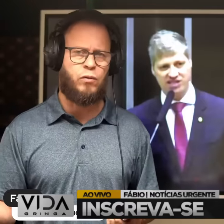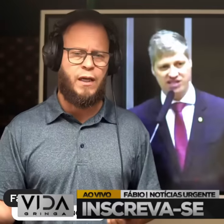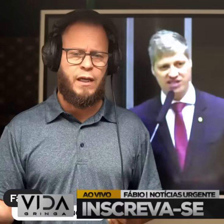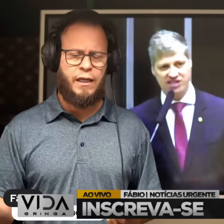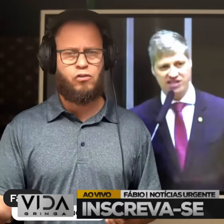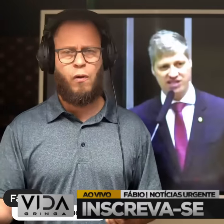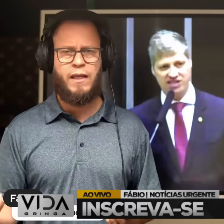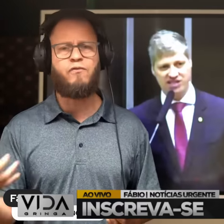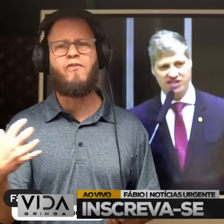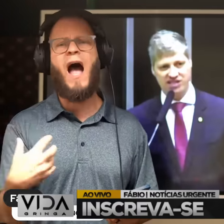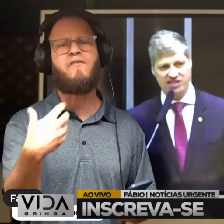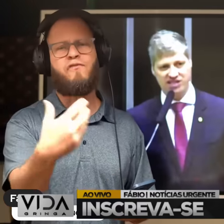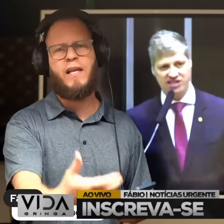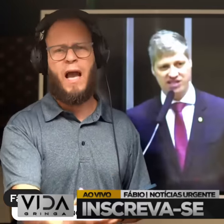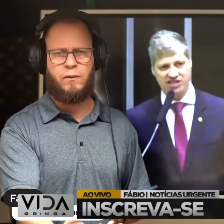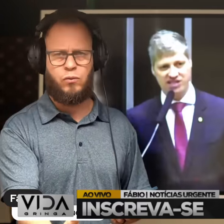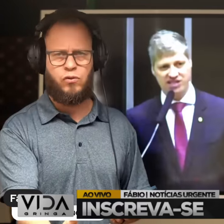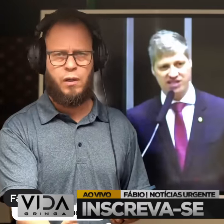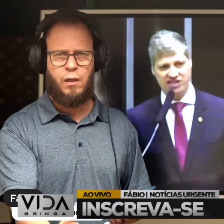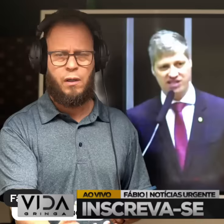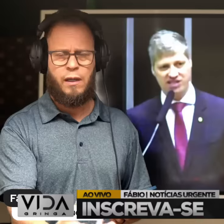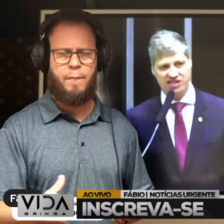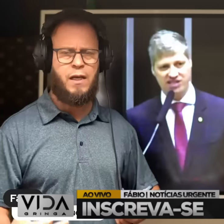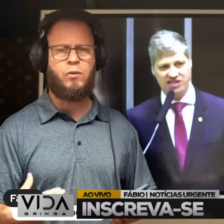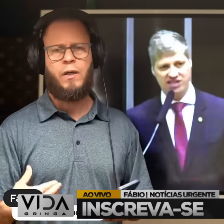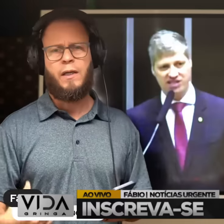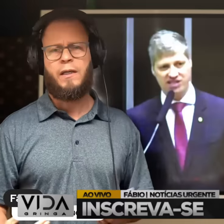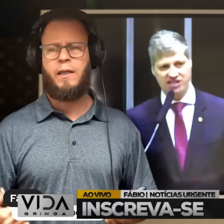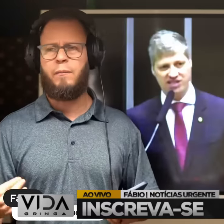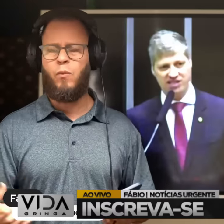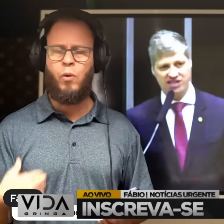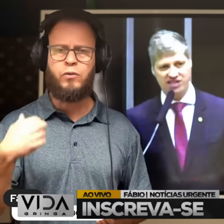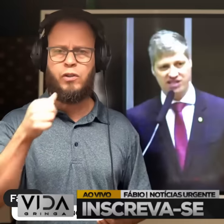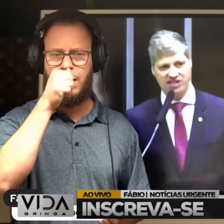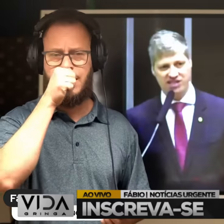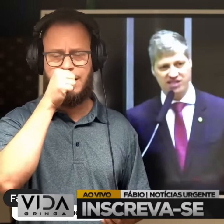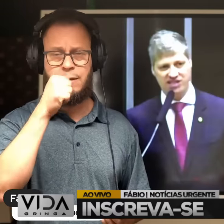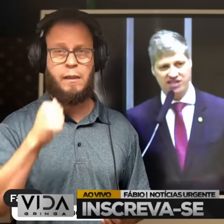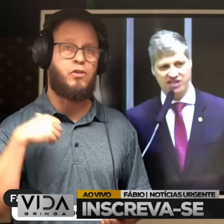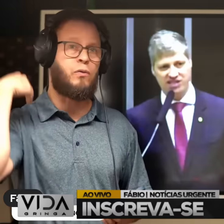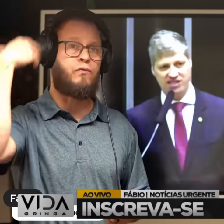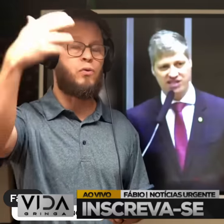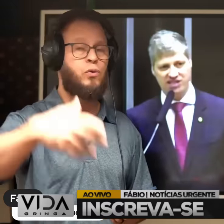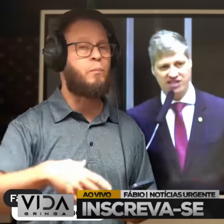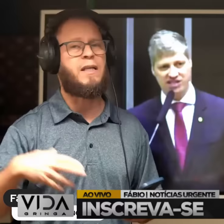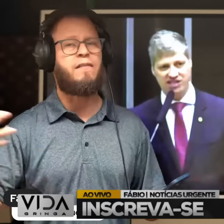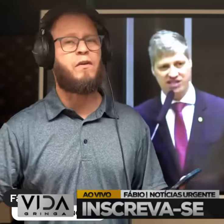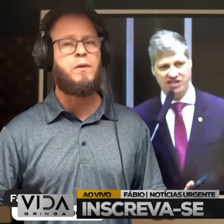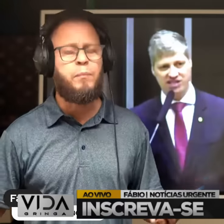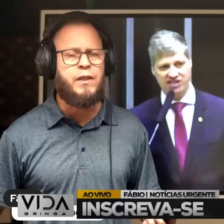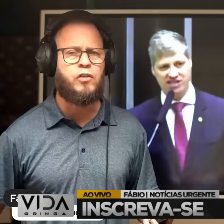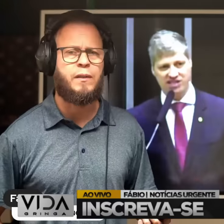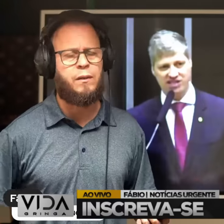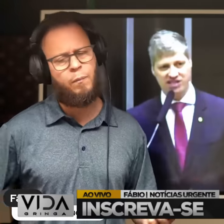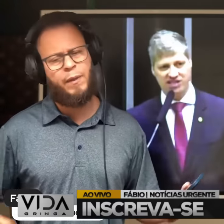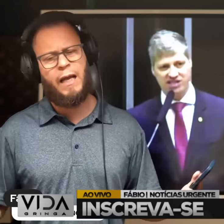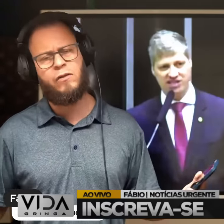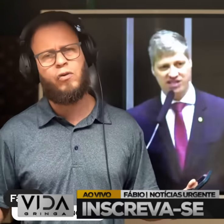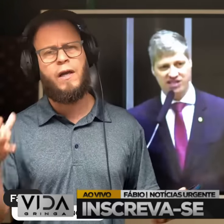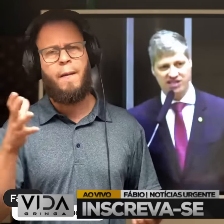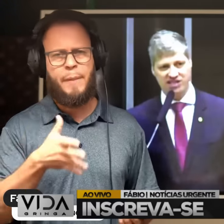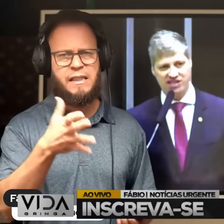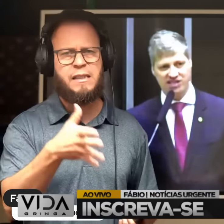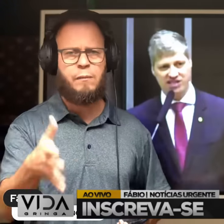feito. Isso aí vai freá-los. Lembrando que muitos de nós acreditamos que no futuro pode até haver um impeachment. Então, para